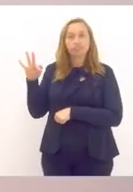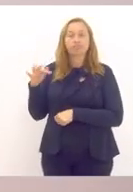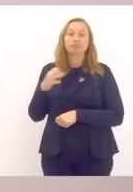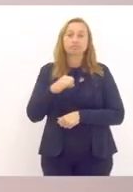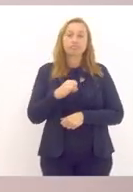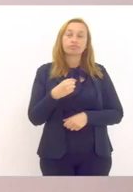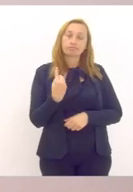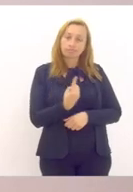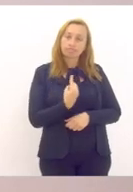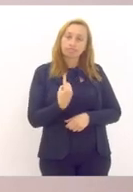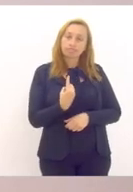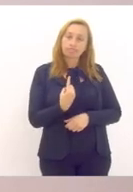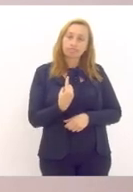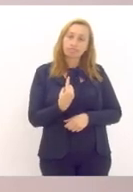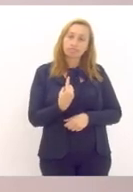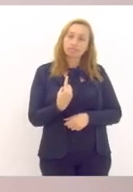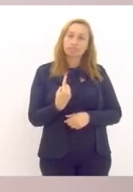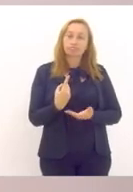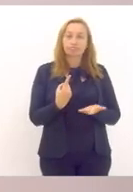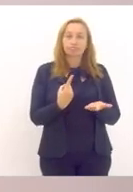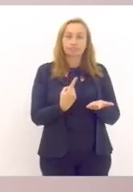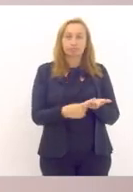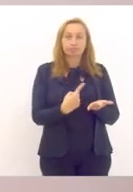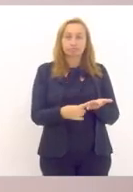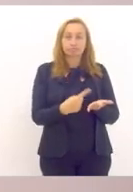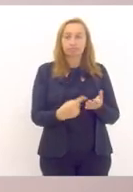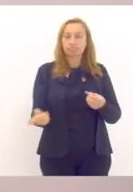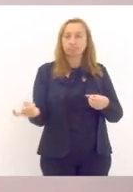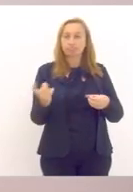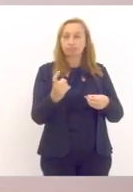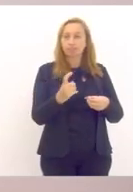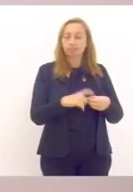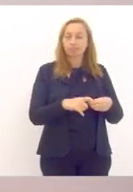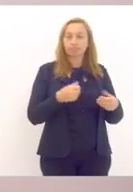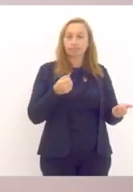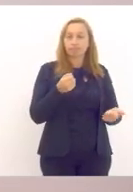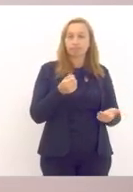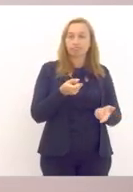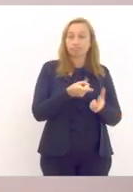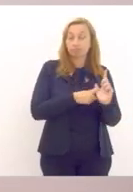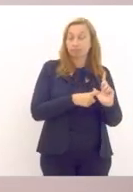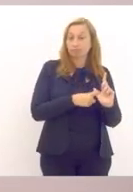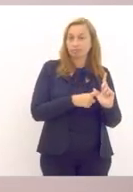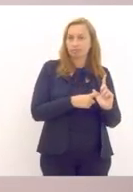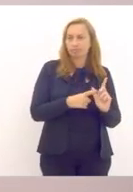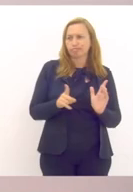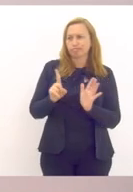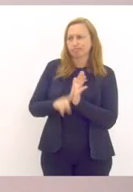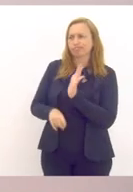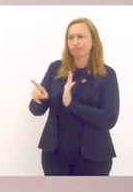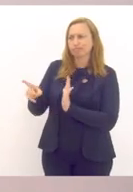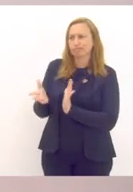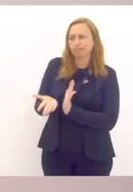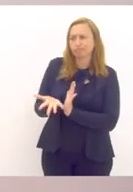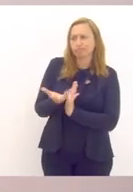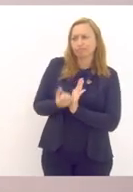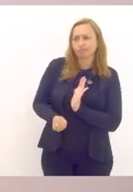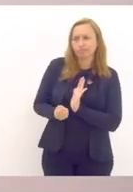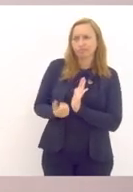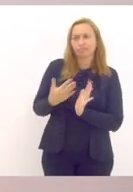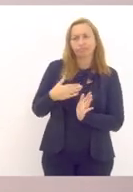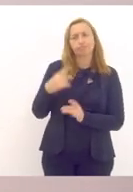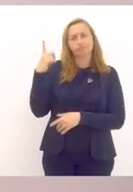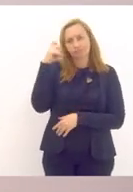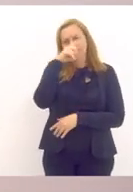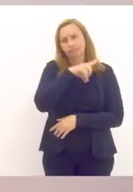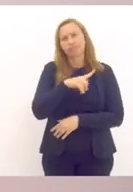gente pactua um plano de retomada de pagamento de dívida, ele diminui a minha receita, fica difícil. Temos que sentar, conversar com a